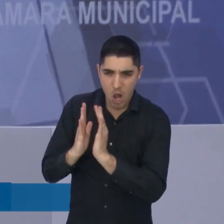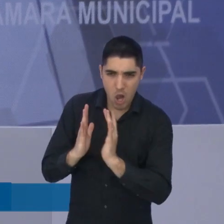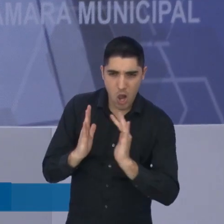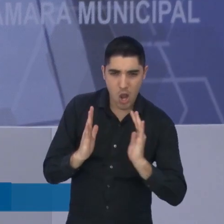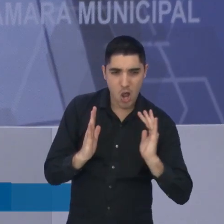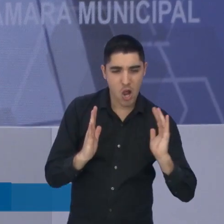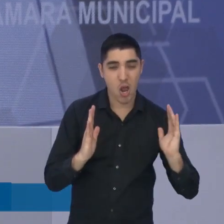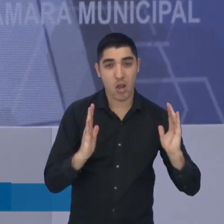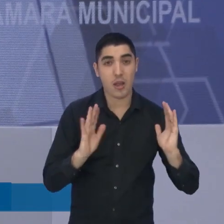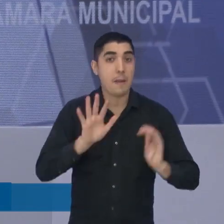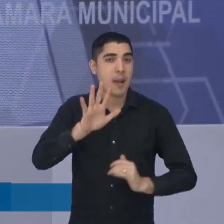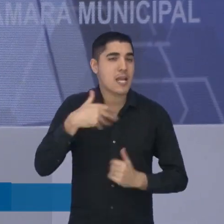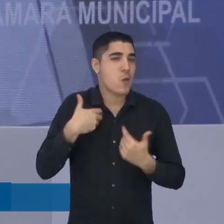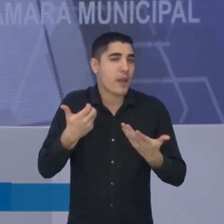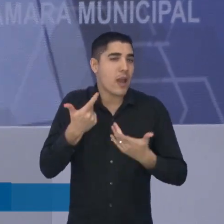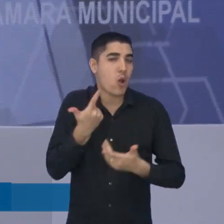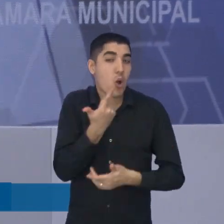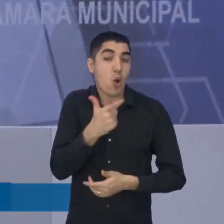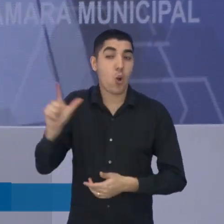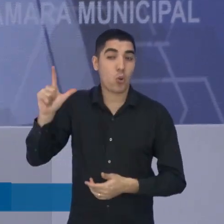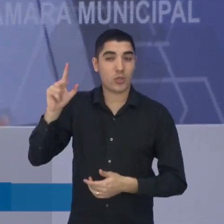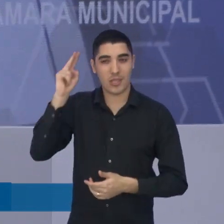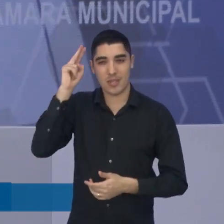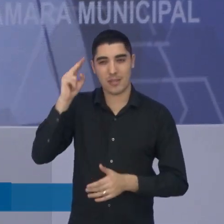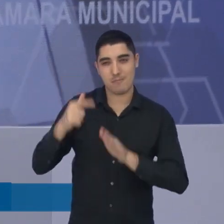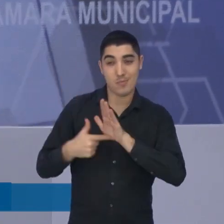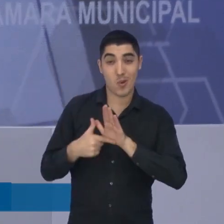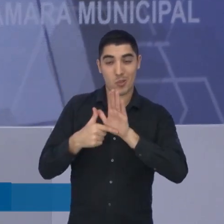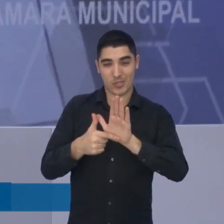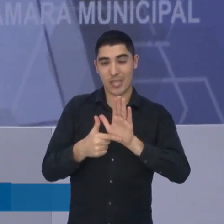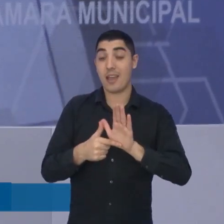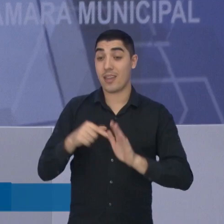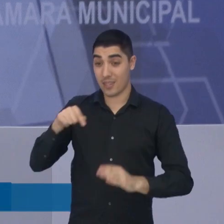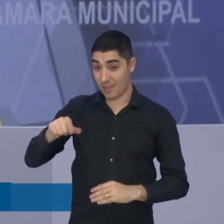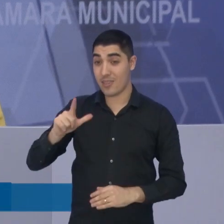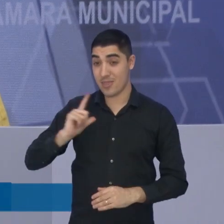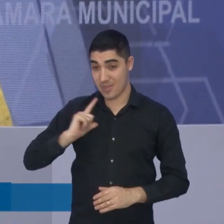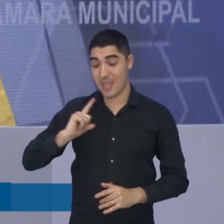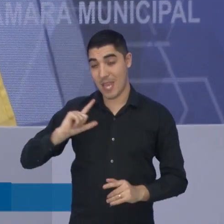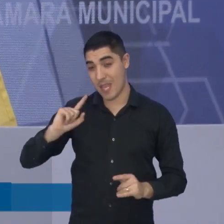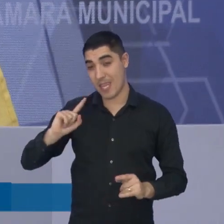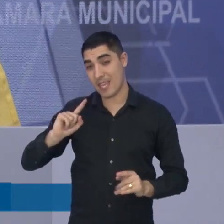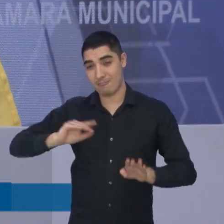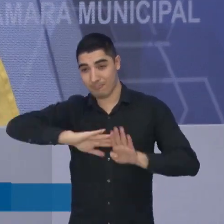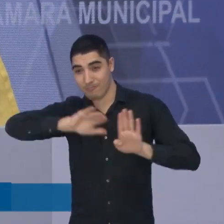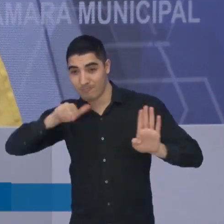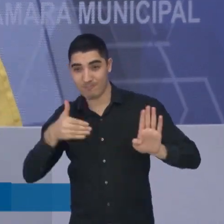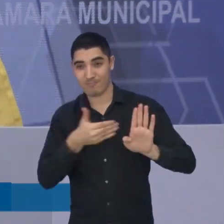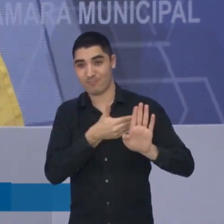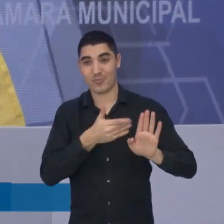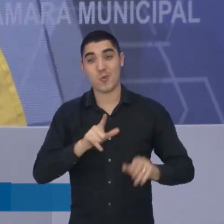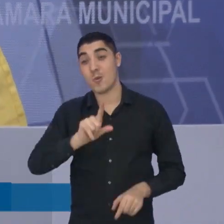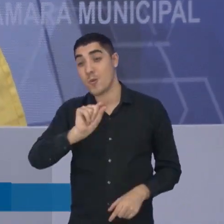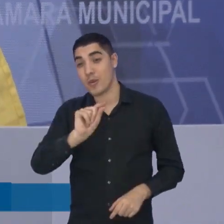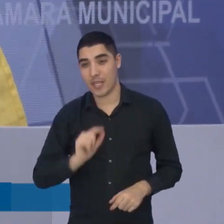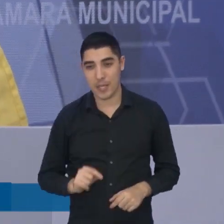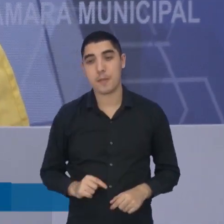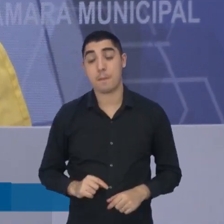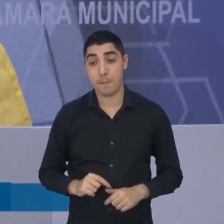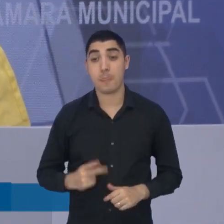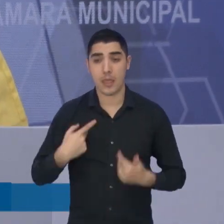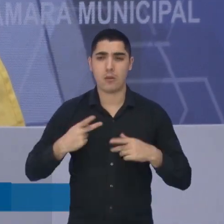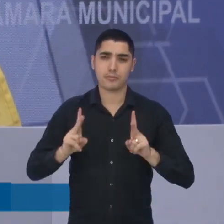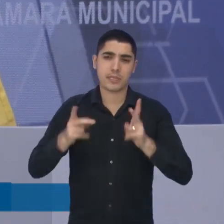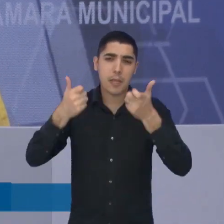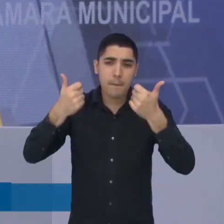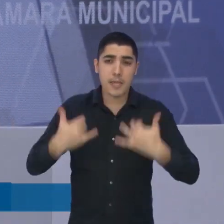o outro aspecto que está por trás dessa trajetória. E eu costumo dizer sempre que numa